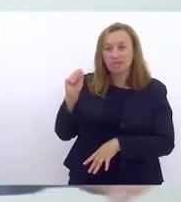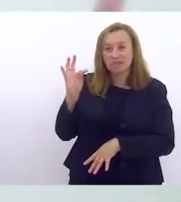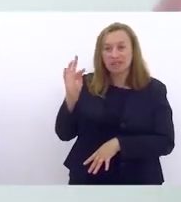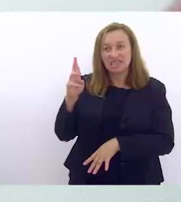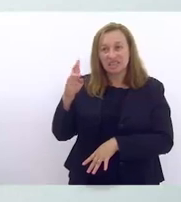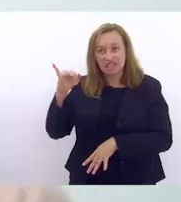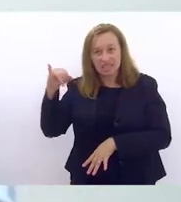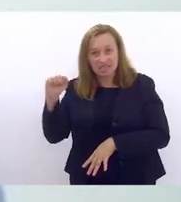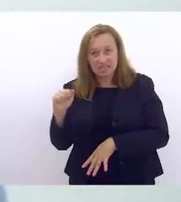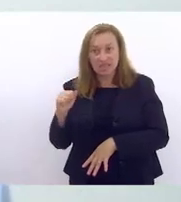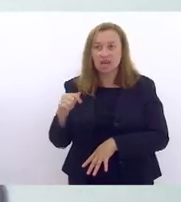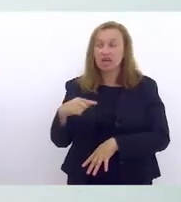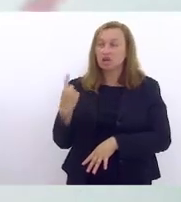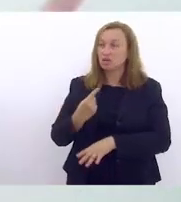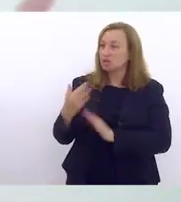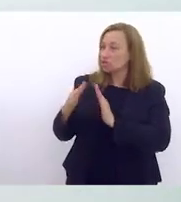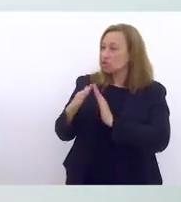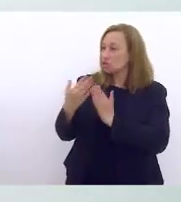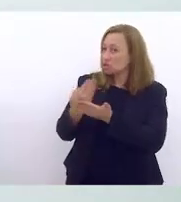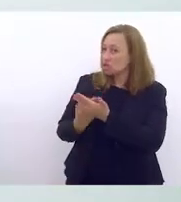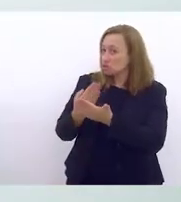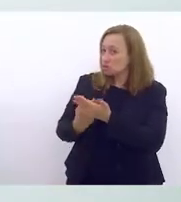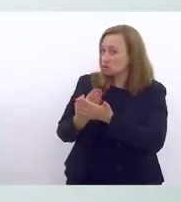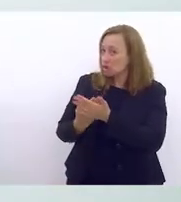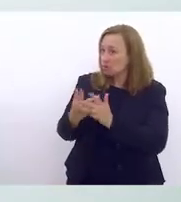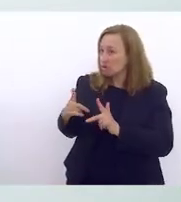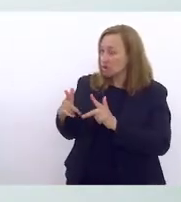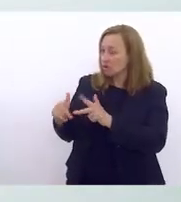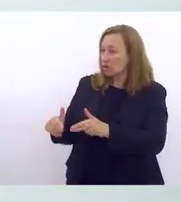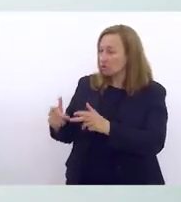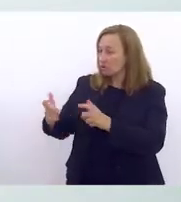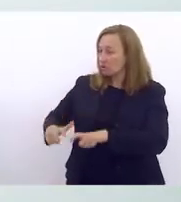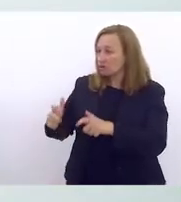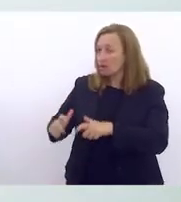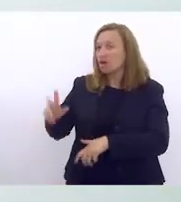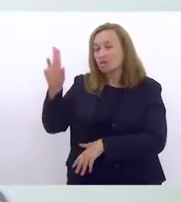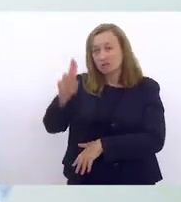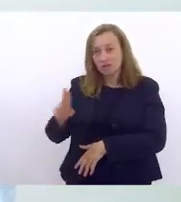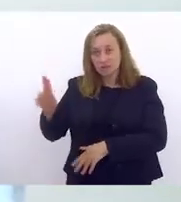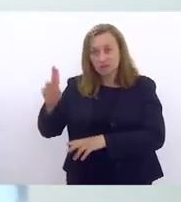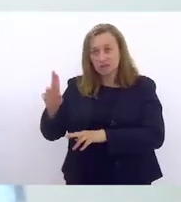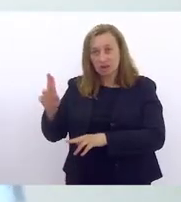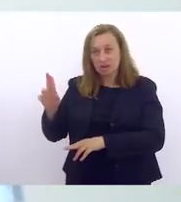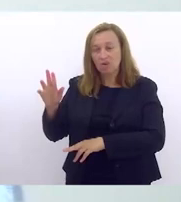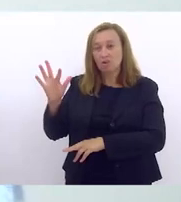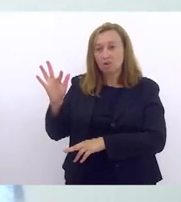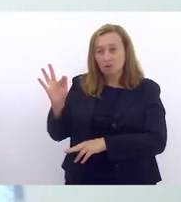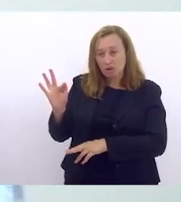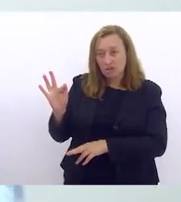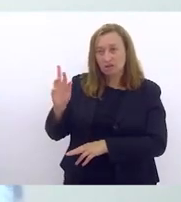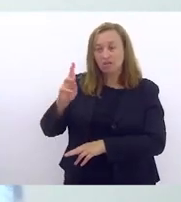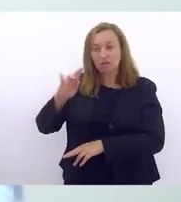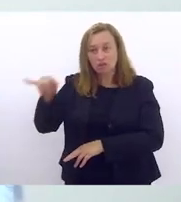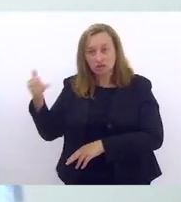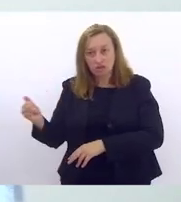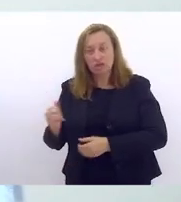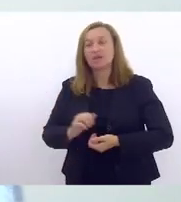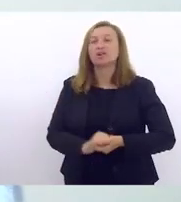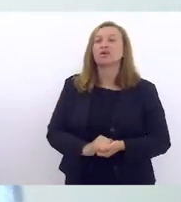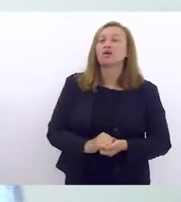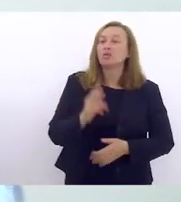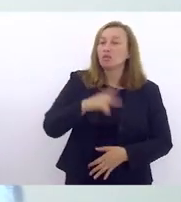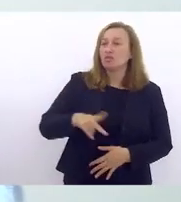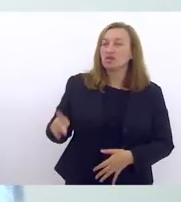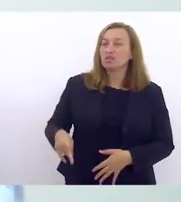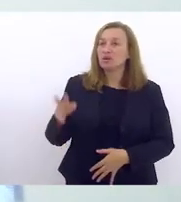viemos da mesma escola que é a nossa Universidade Federal do Rio de Janeiro, onde a Faculdade de Medicina é bicentenária. E o professor Rezende